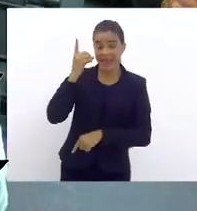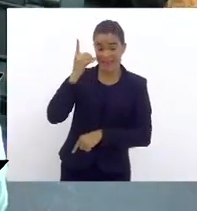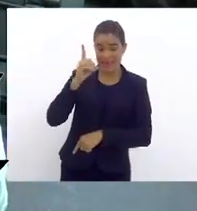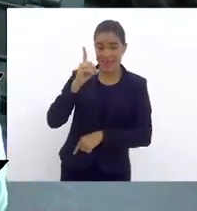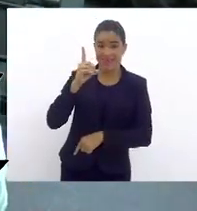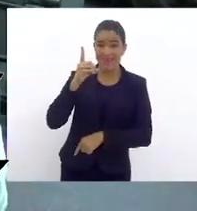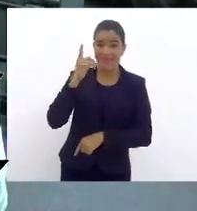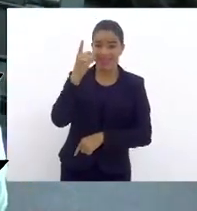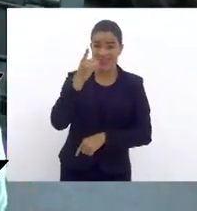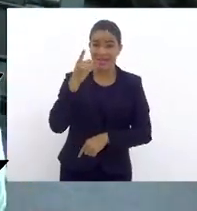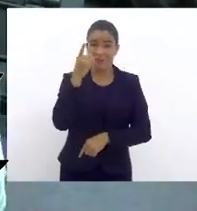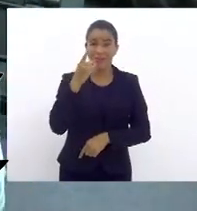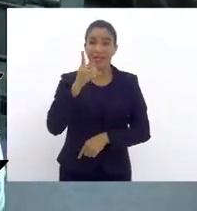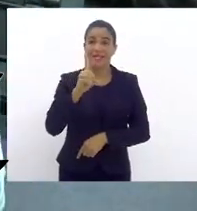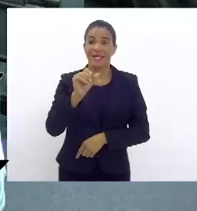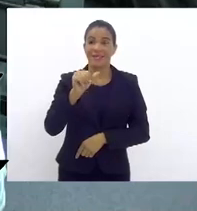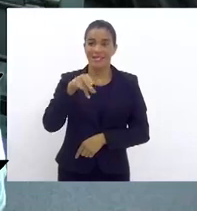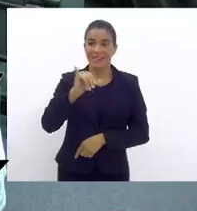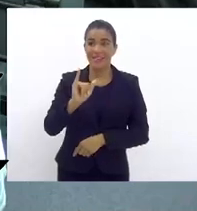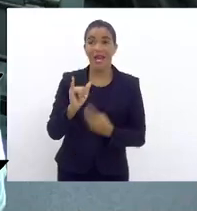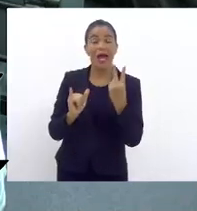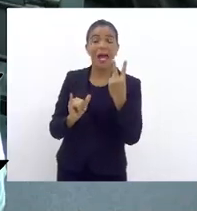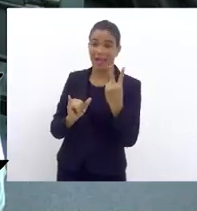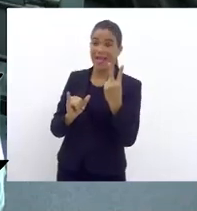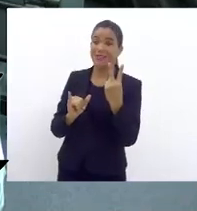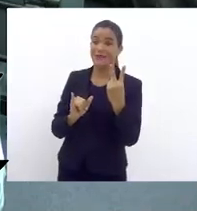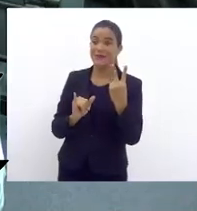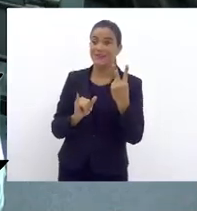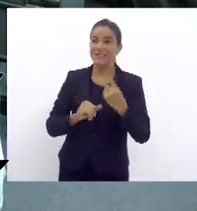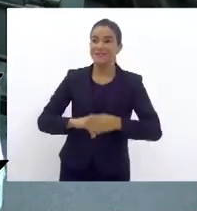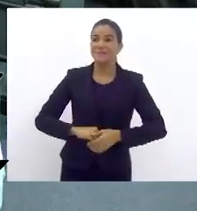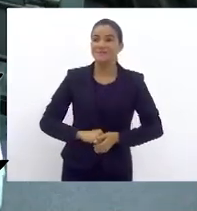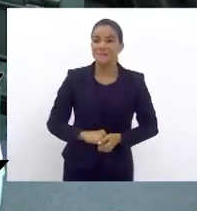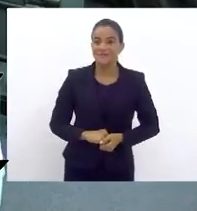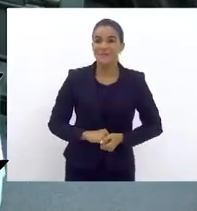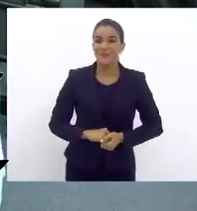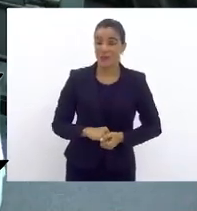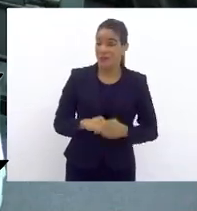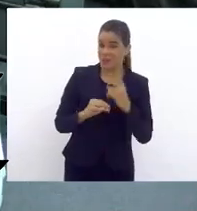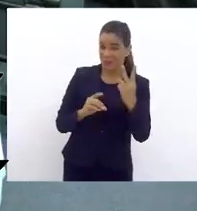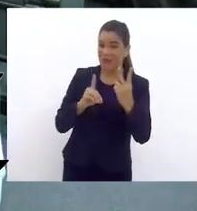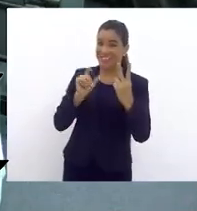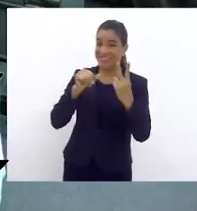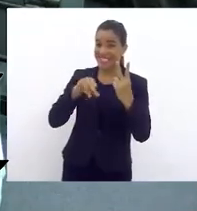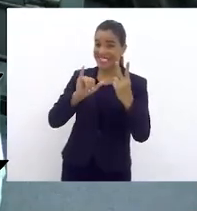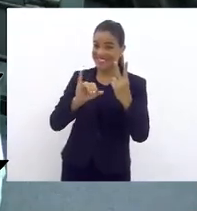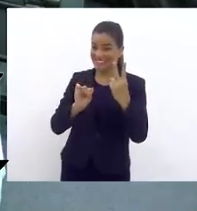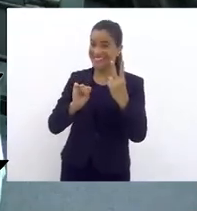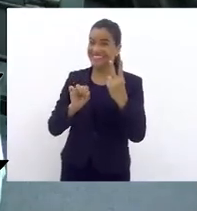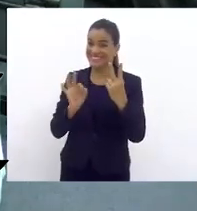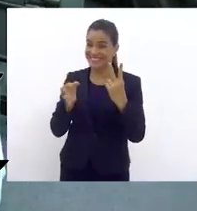Monteiro chegaram aqui as danis comitiva das dane-se